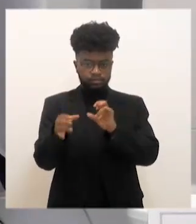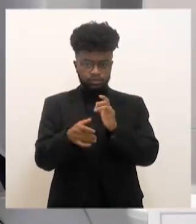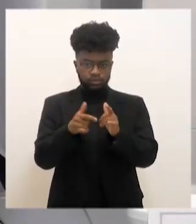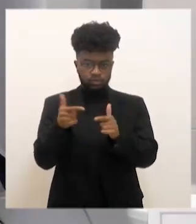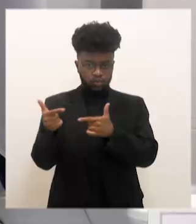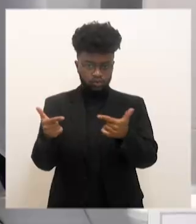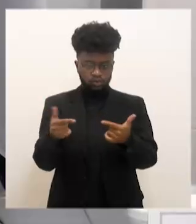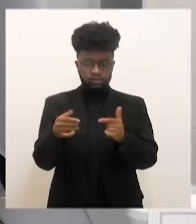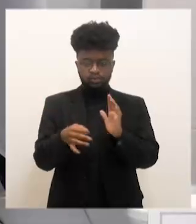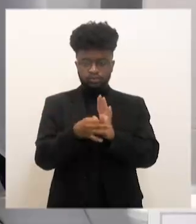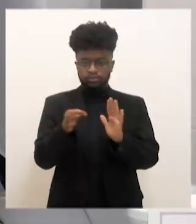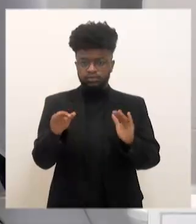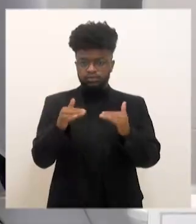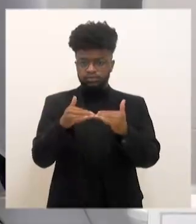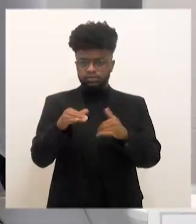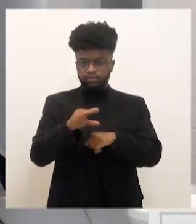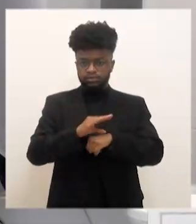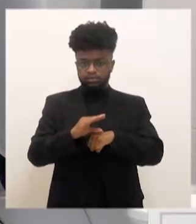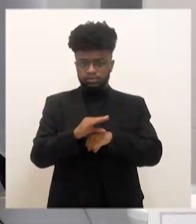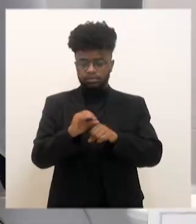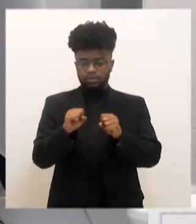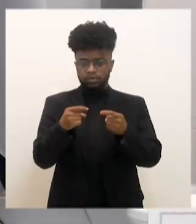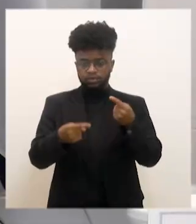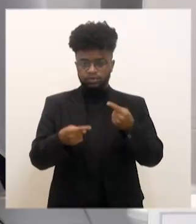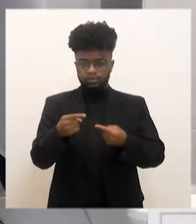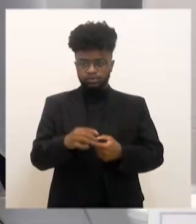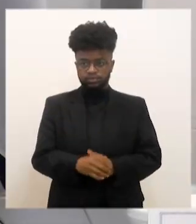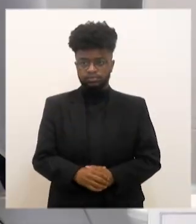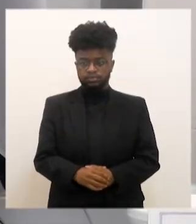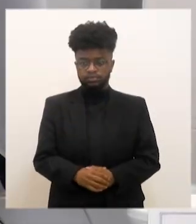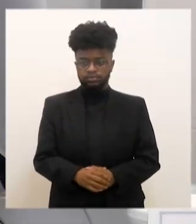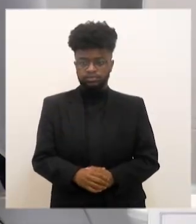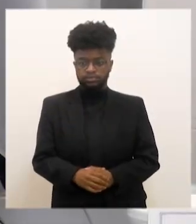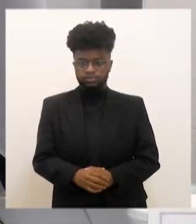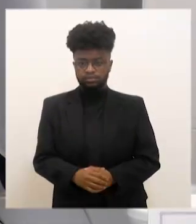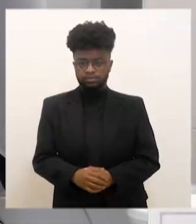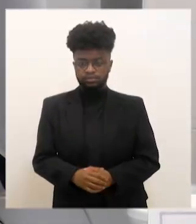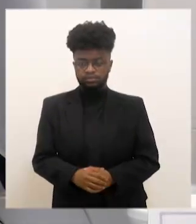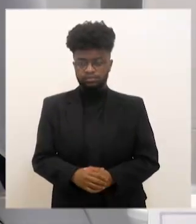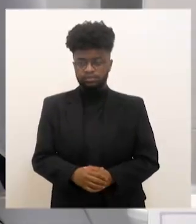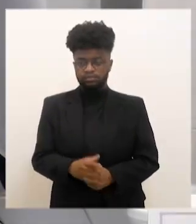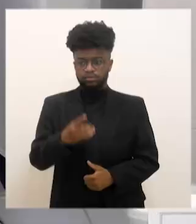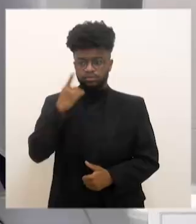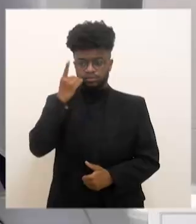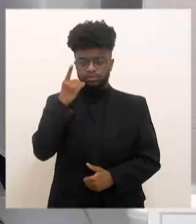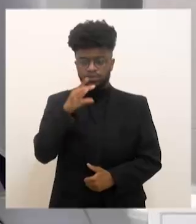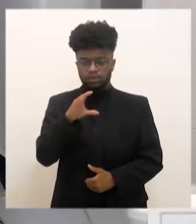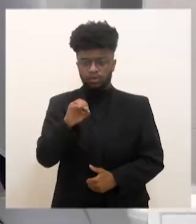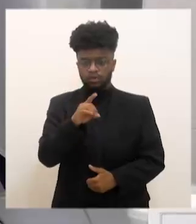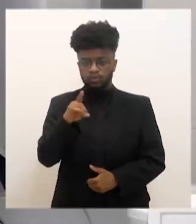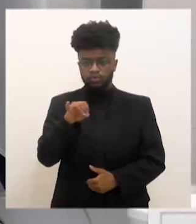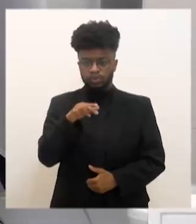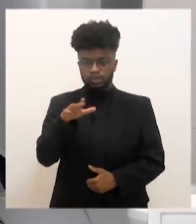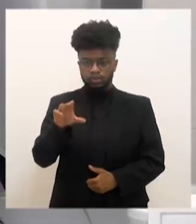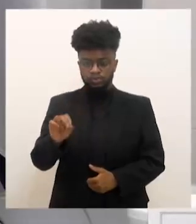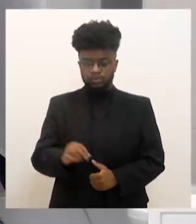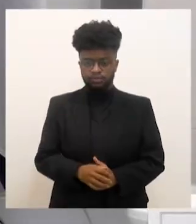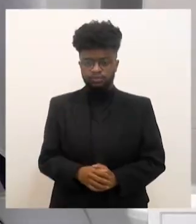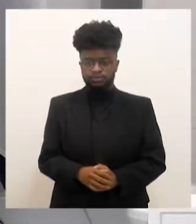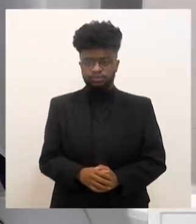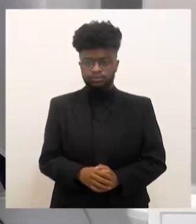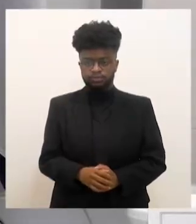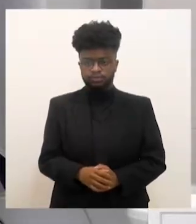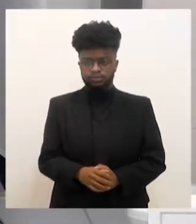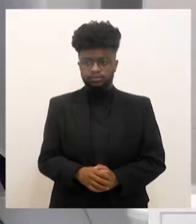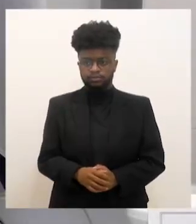providências. Parecer pela constitucionalidade com emendas. Em discussão. Presidente, para discutir. Para discutir, deputado Vinícius Cozzolino. Eu também, presidente. Na